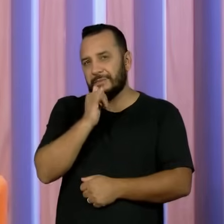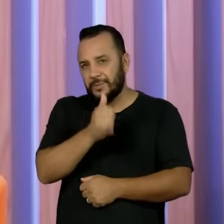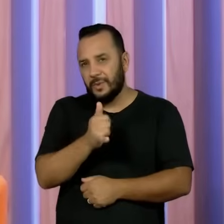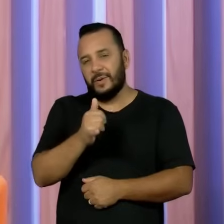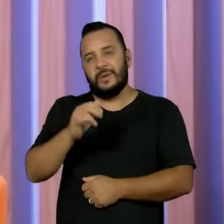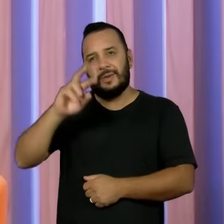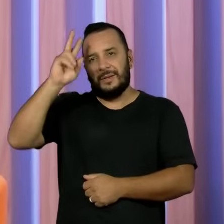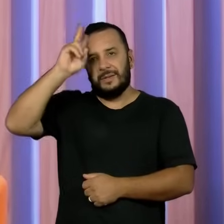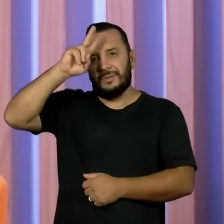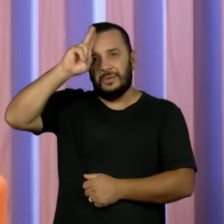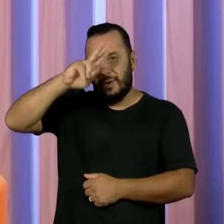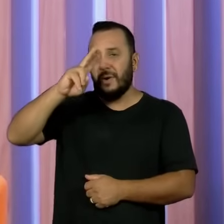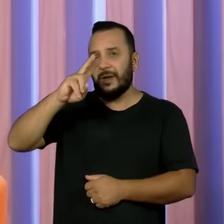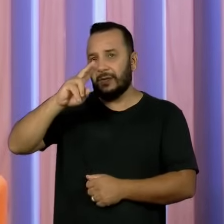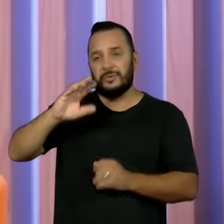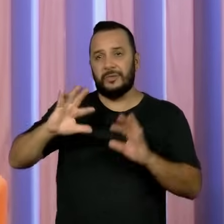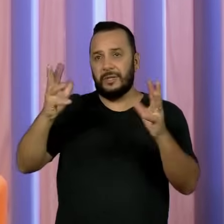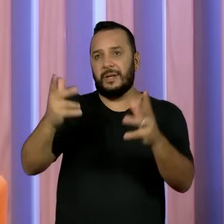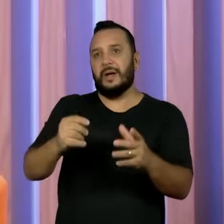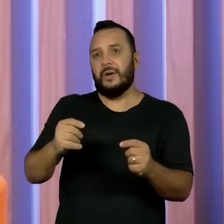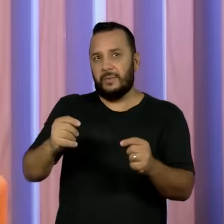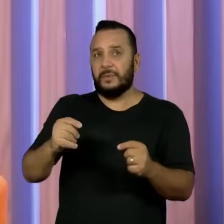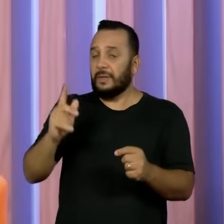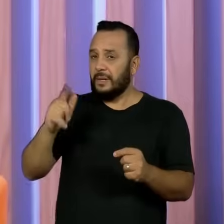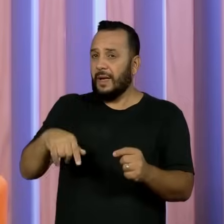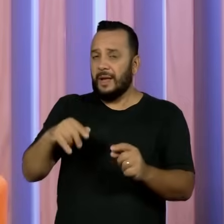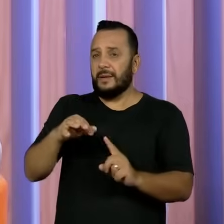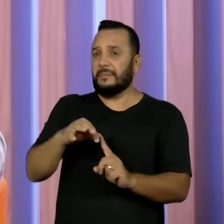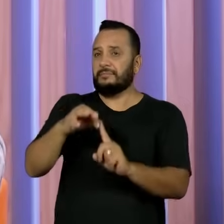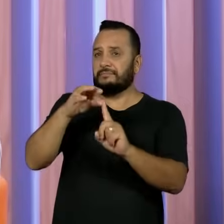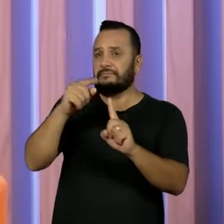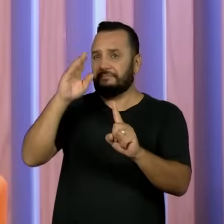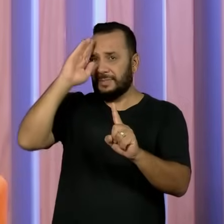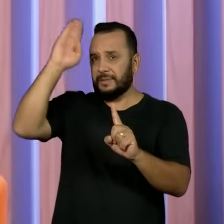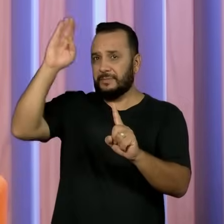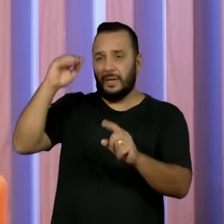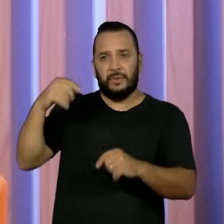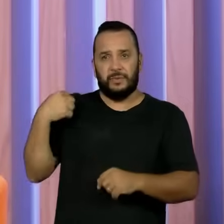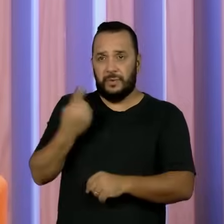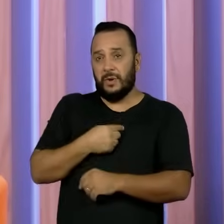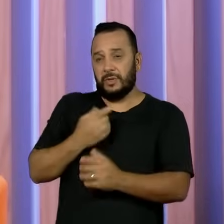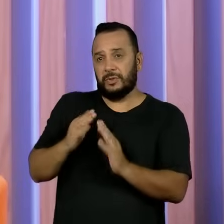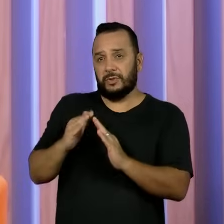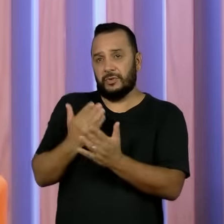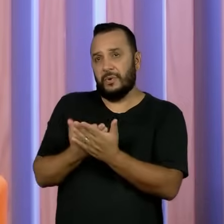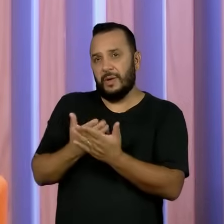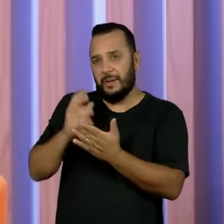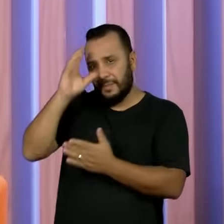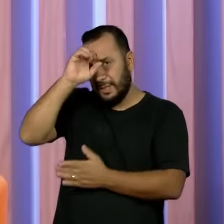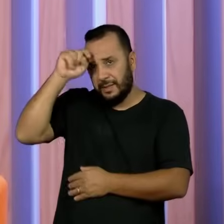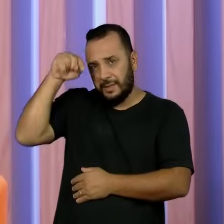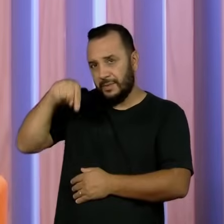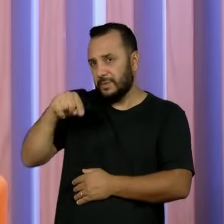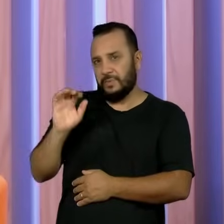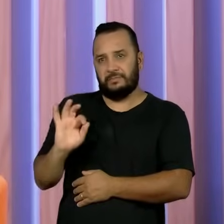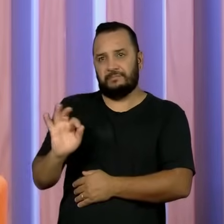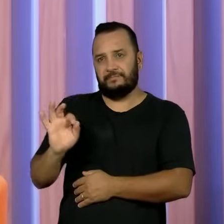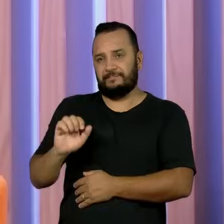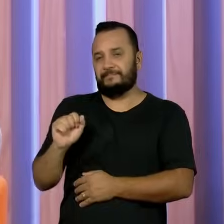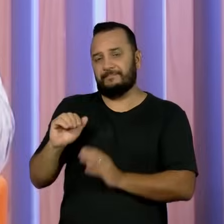todo, né? Então, é colocar a pessoa como agente histórico, uma coisa que a gente não foi ensinado na escola de fato. Então, os